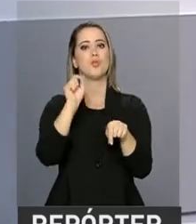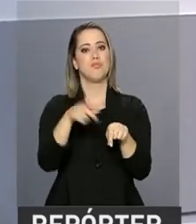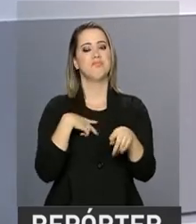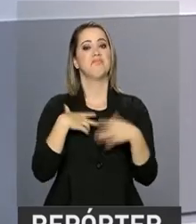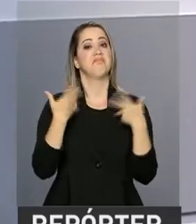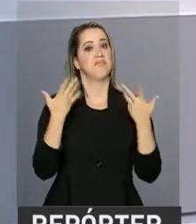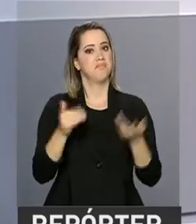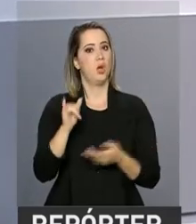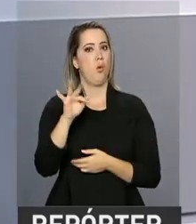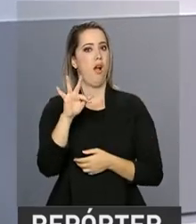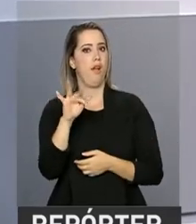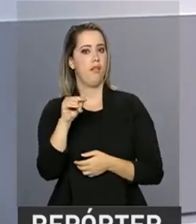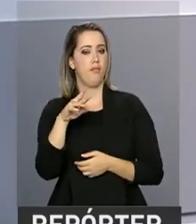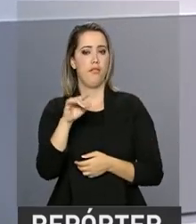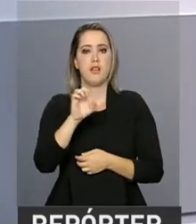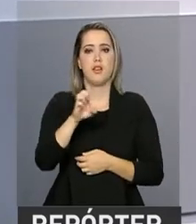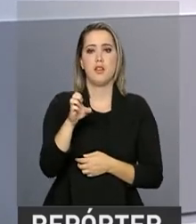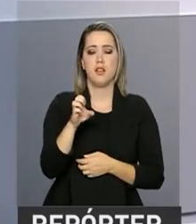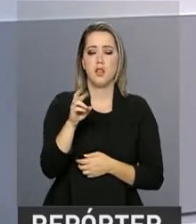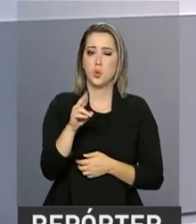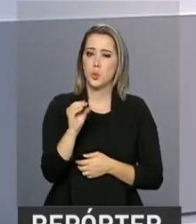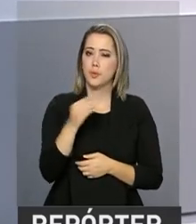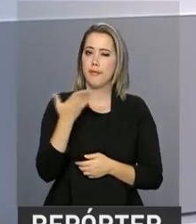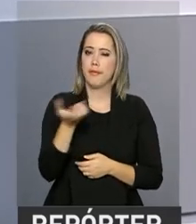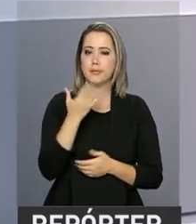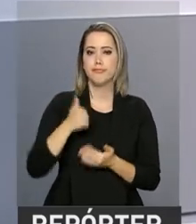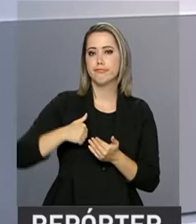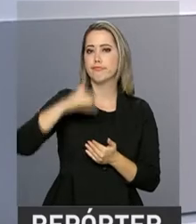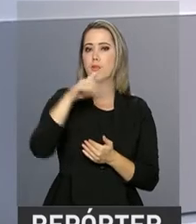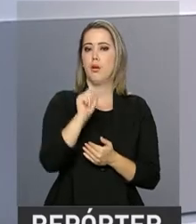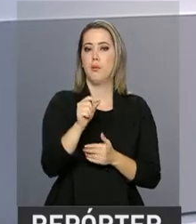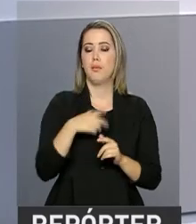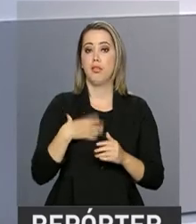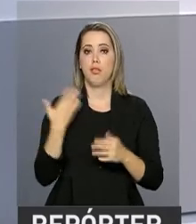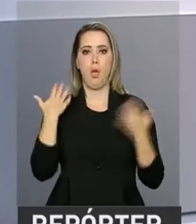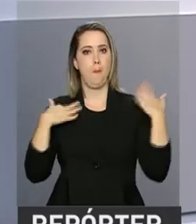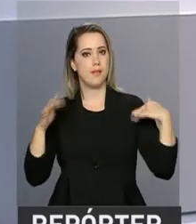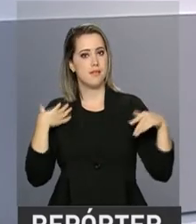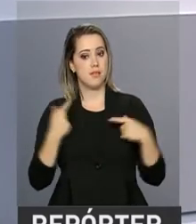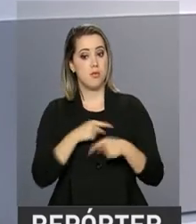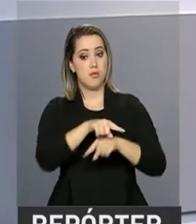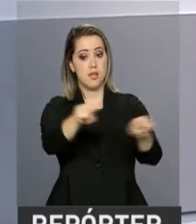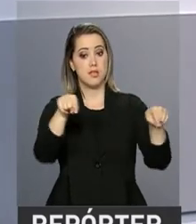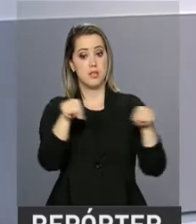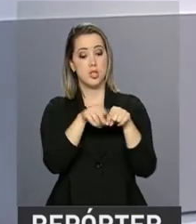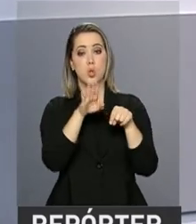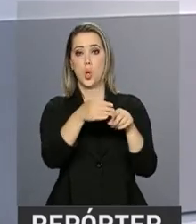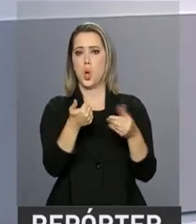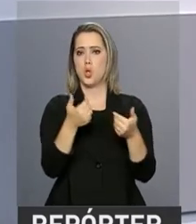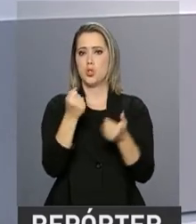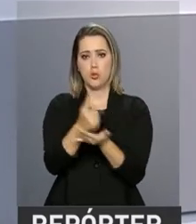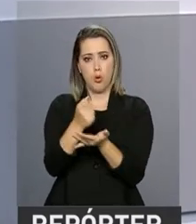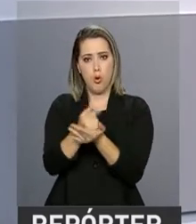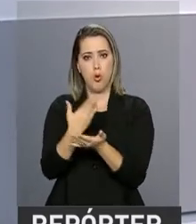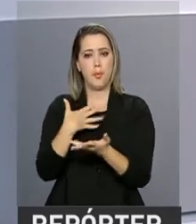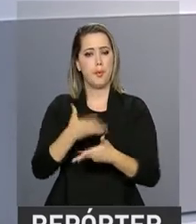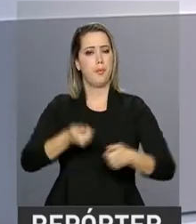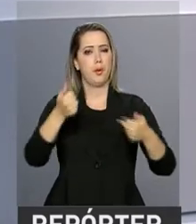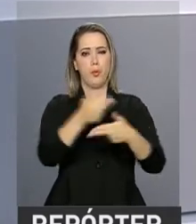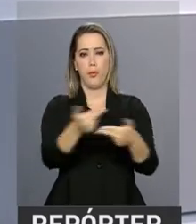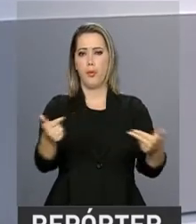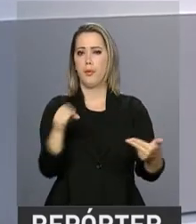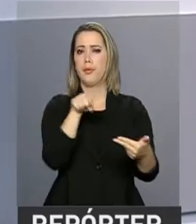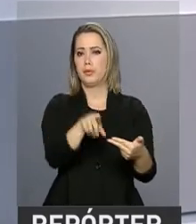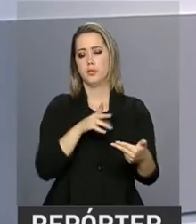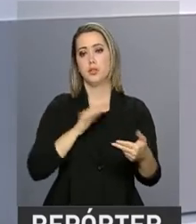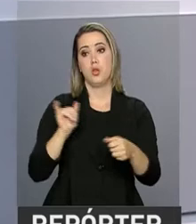ocupação dessas lojas nos terminais do país e oferecer mais qualidade e variedade de produtos para quem passa pelos aeroportos. Para